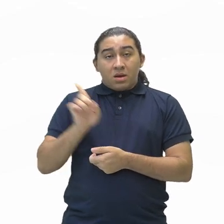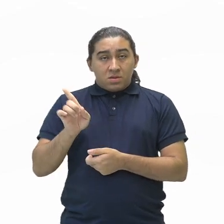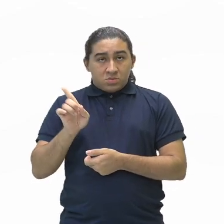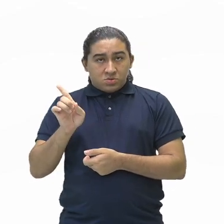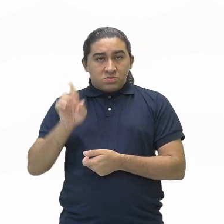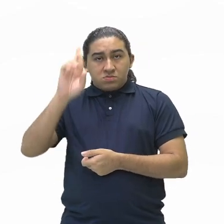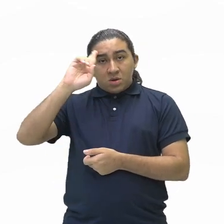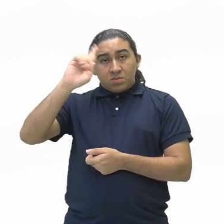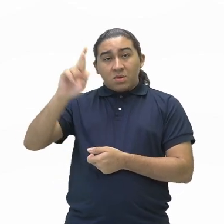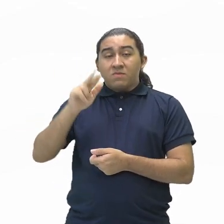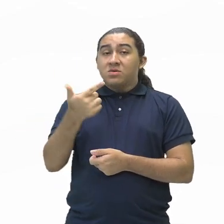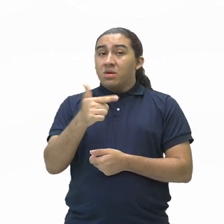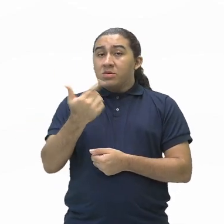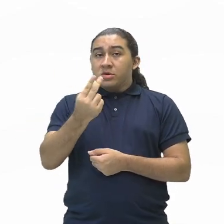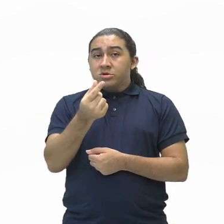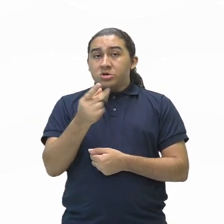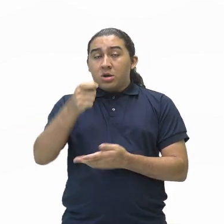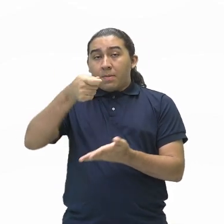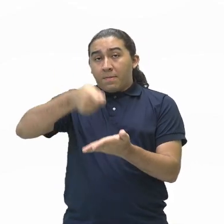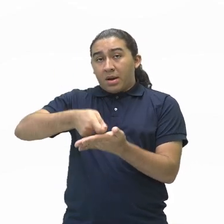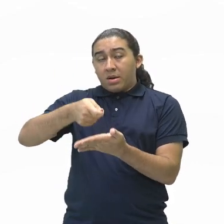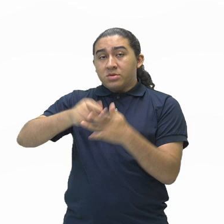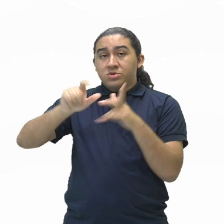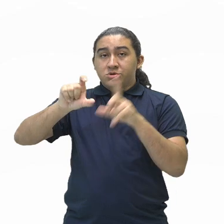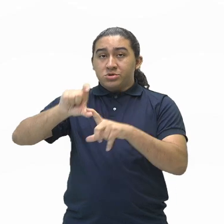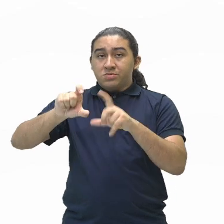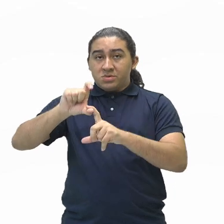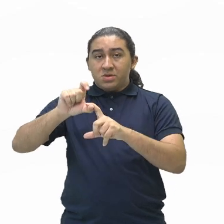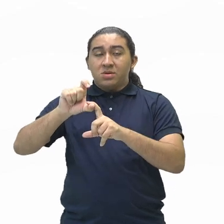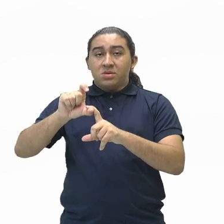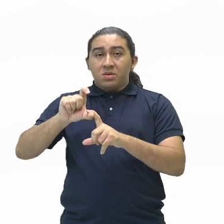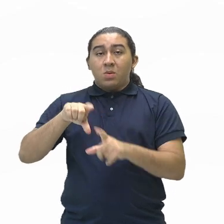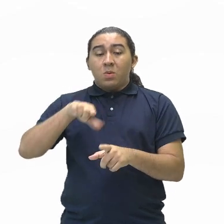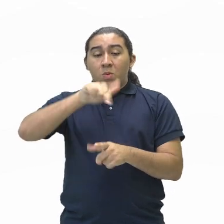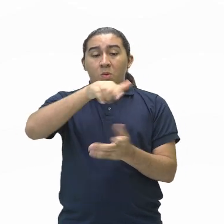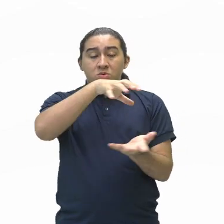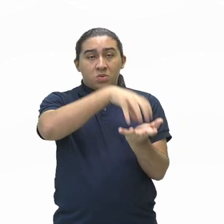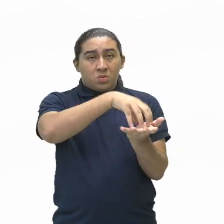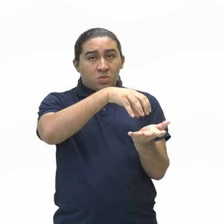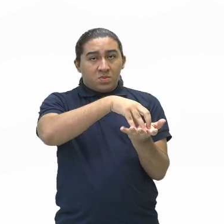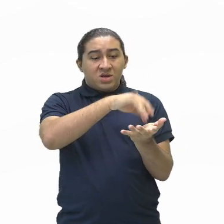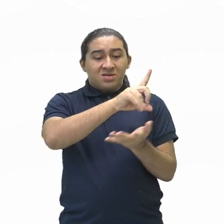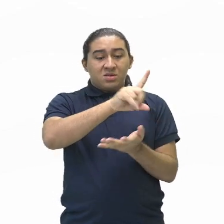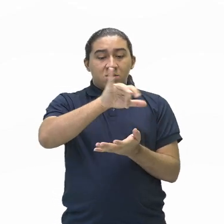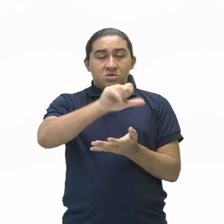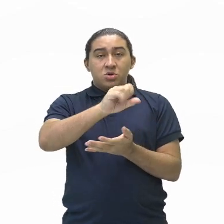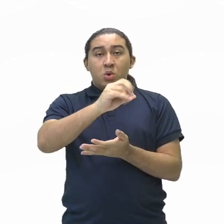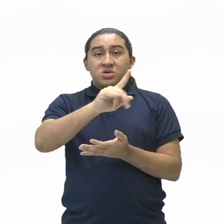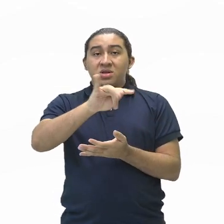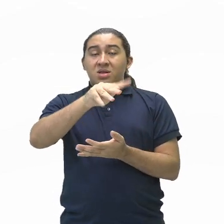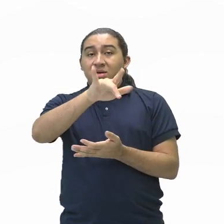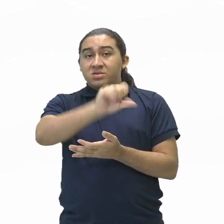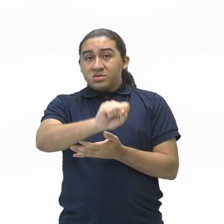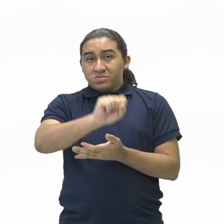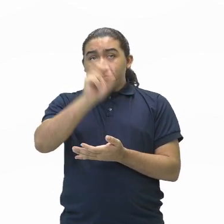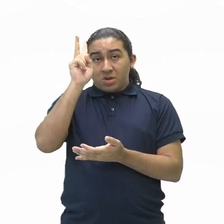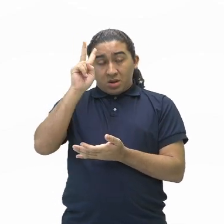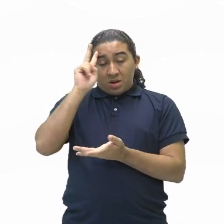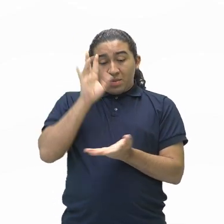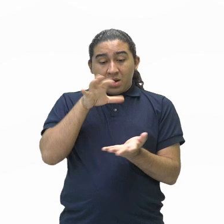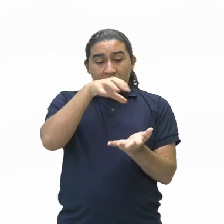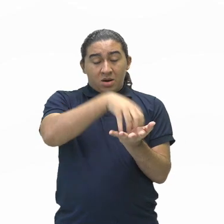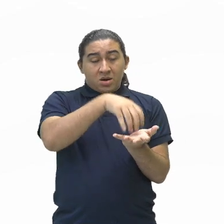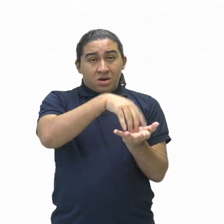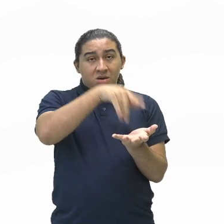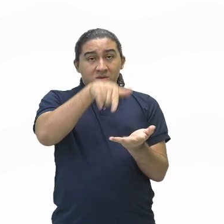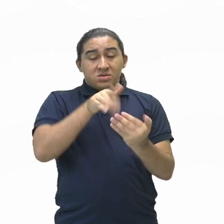recursos para pagar suas dívidas com a Companhia das Índias Ocidentais. Lembrando que quando a companhia